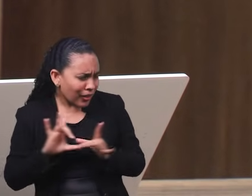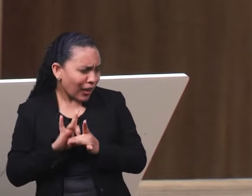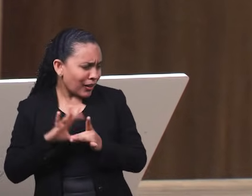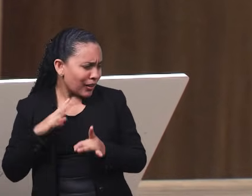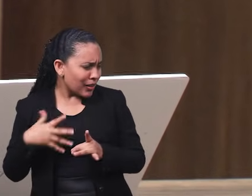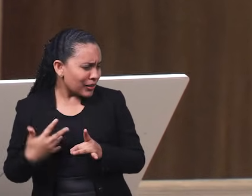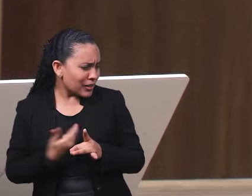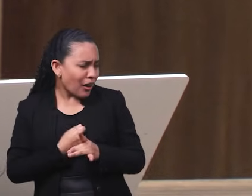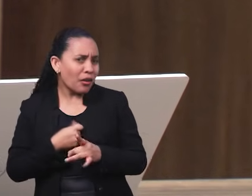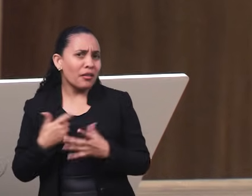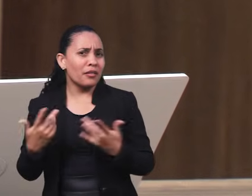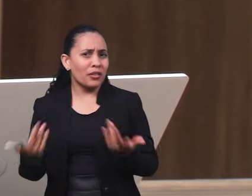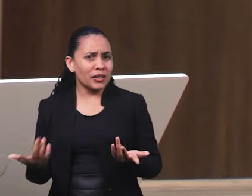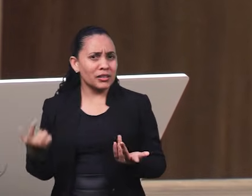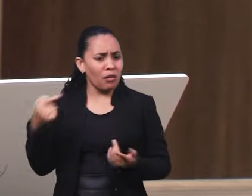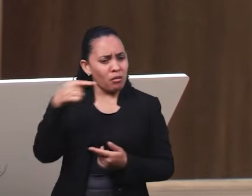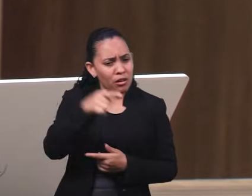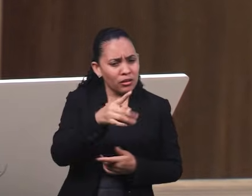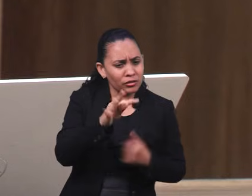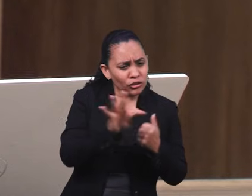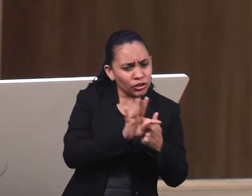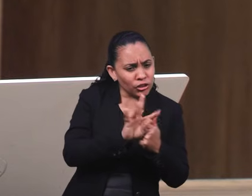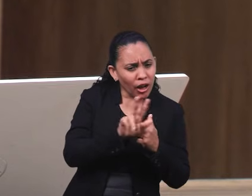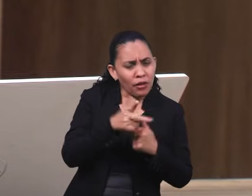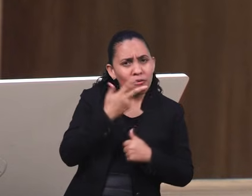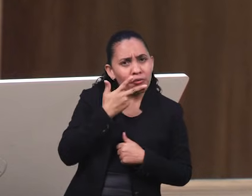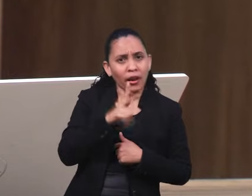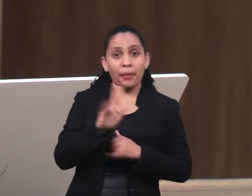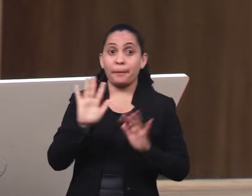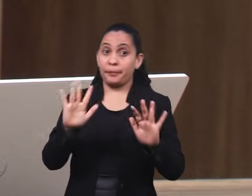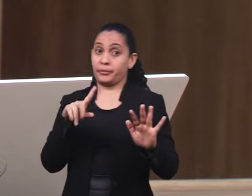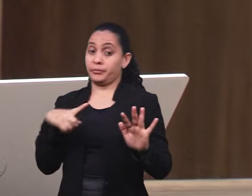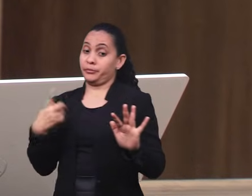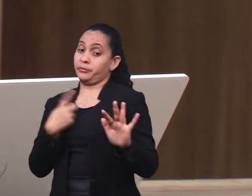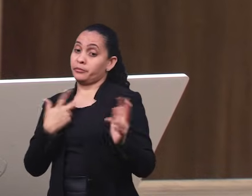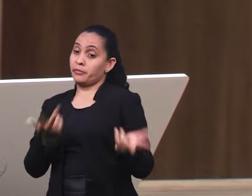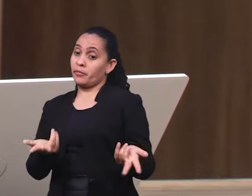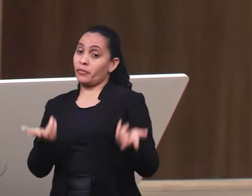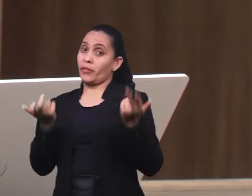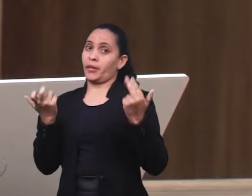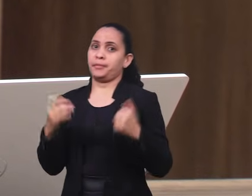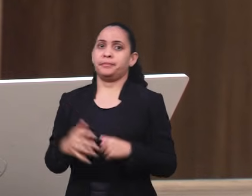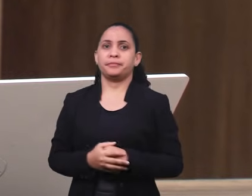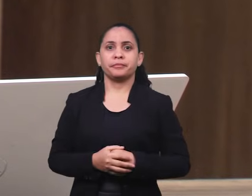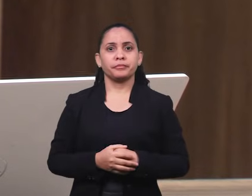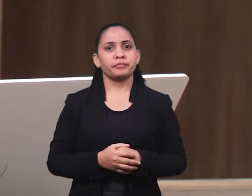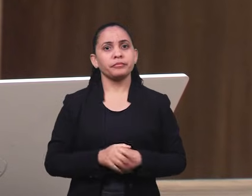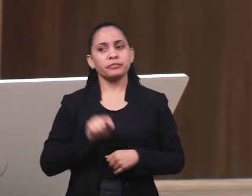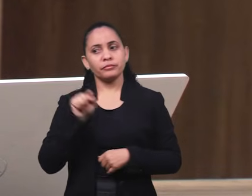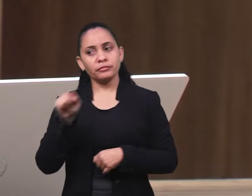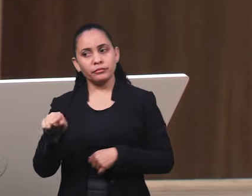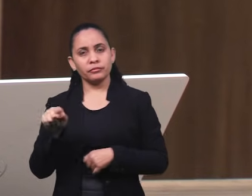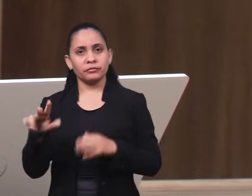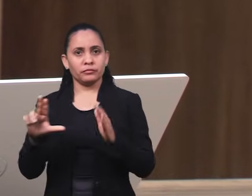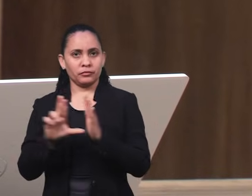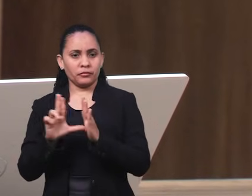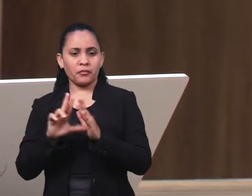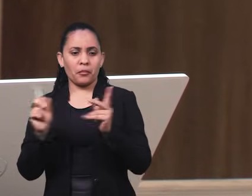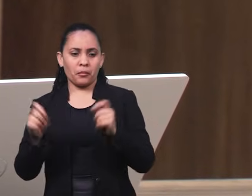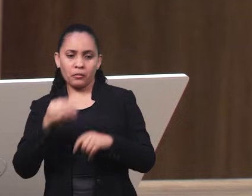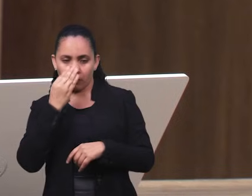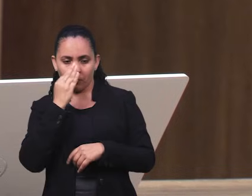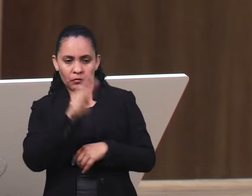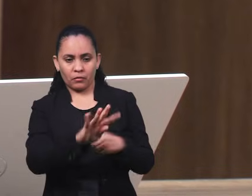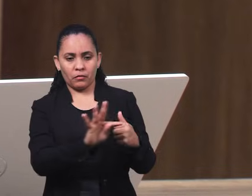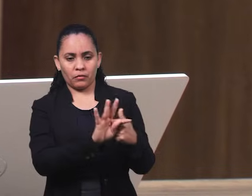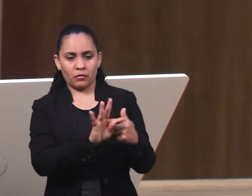ligado à salvação, o que a carta de Tiago fala, mas não era isso, né? Então nós vemos o seguinte, Lutero, ele pode ter